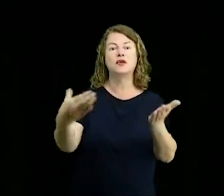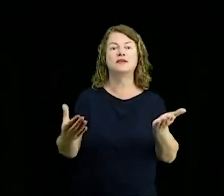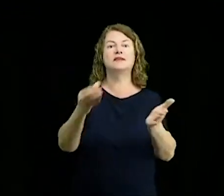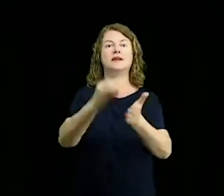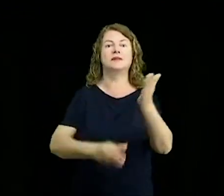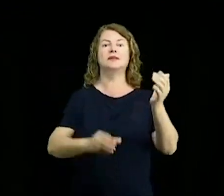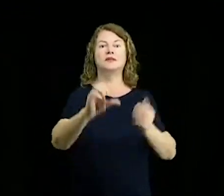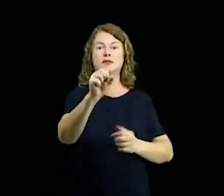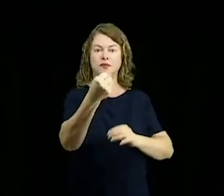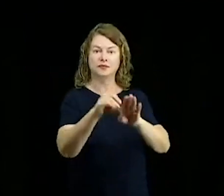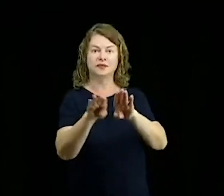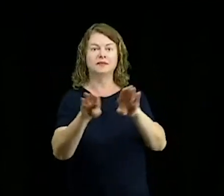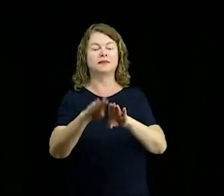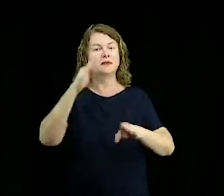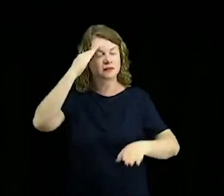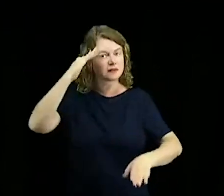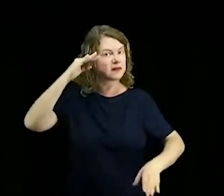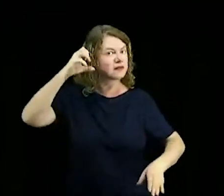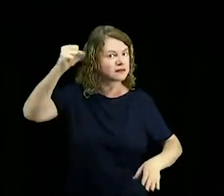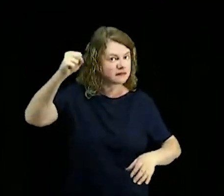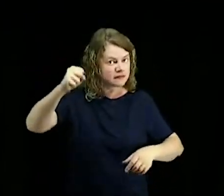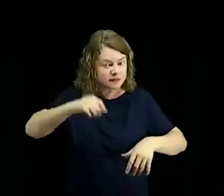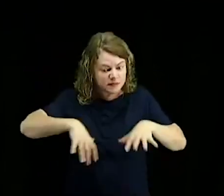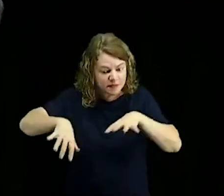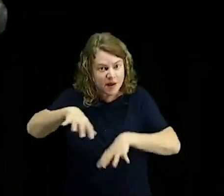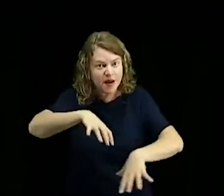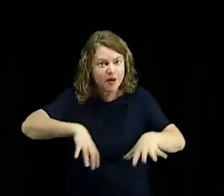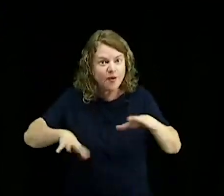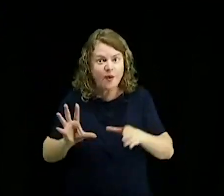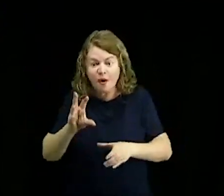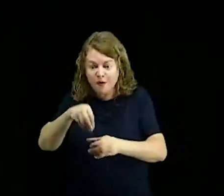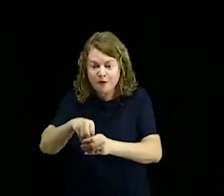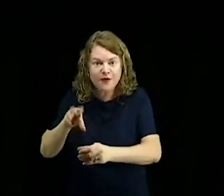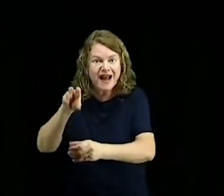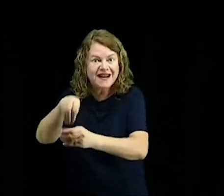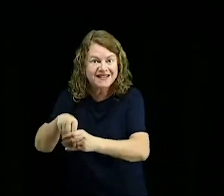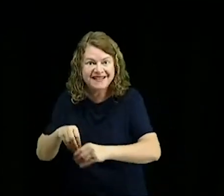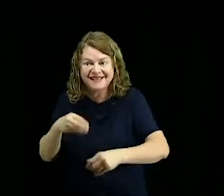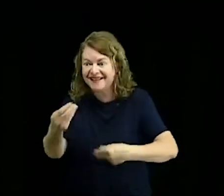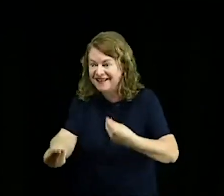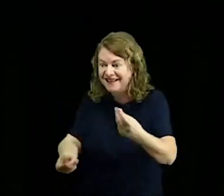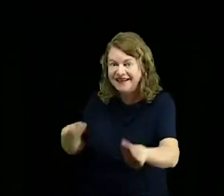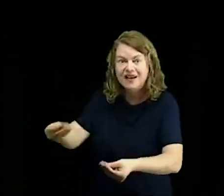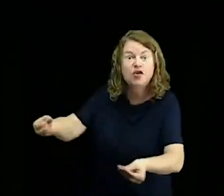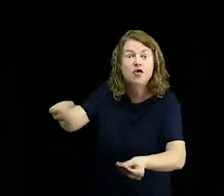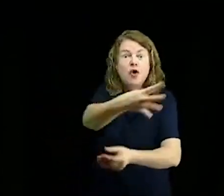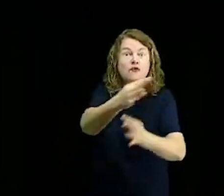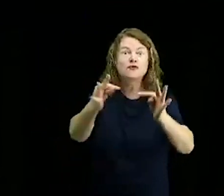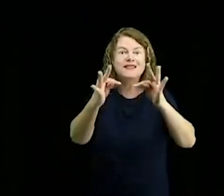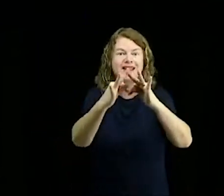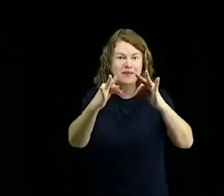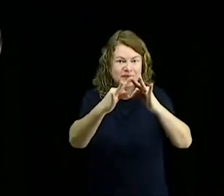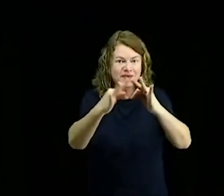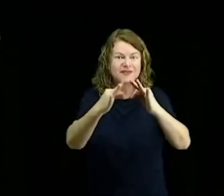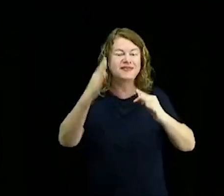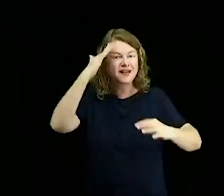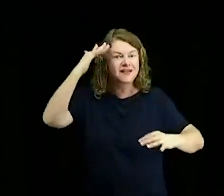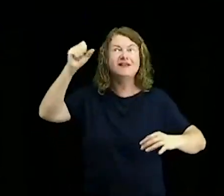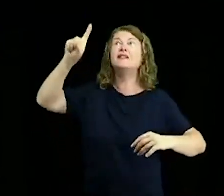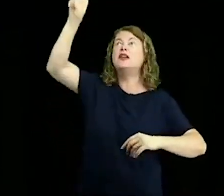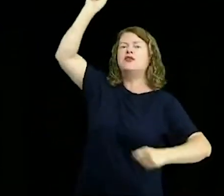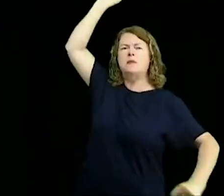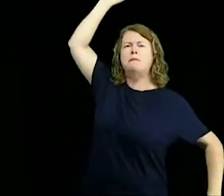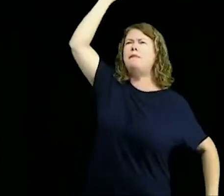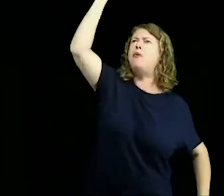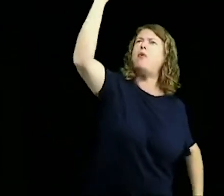8, quando Salomão preparou as ofertas do novo templo, chamado Templo de Salomão, Deus mandou fogo. Então, é